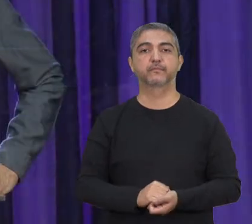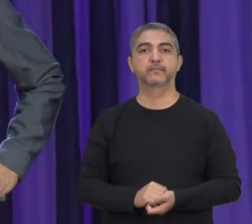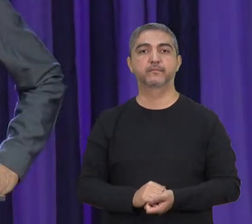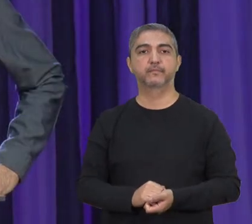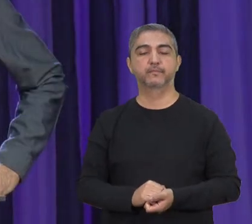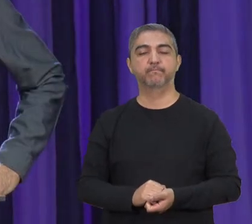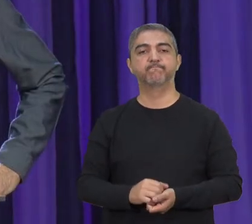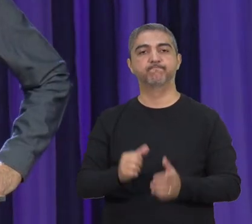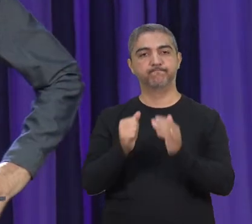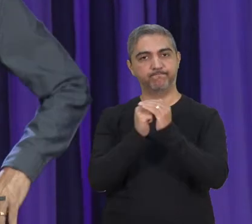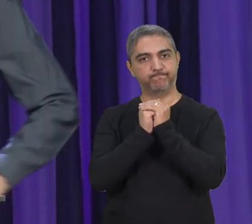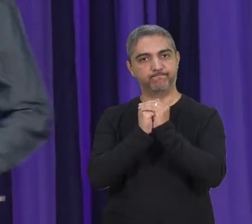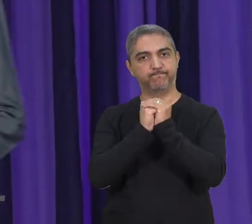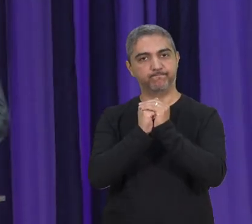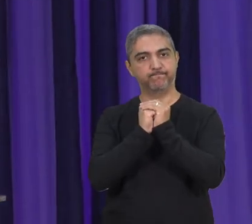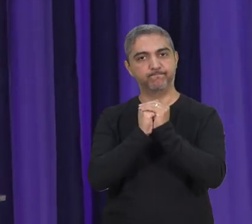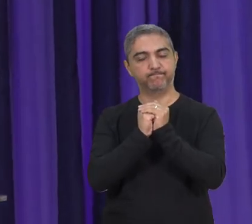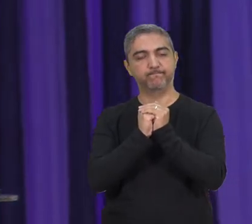Amém.